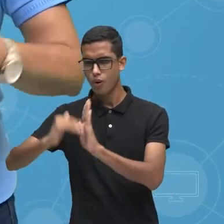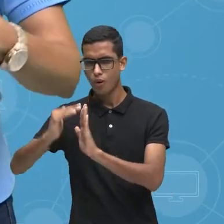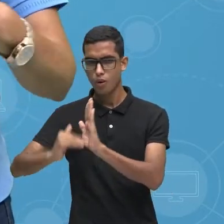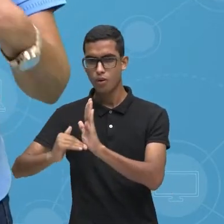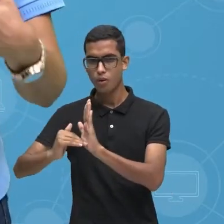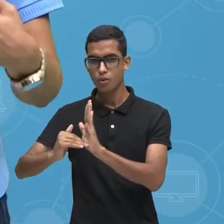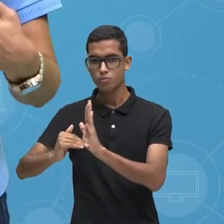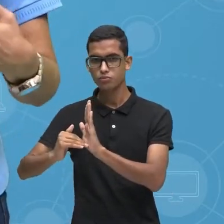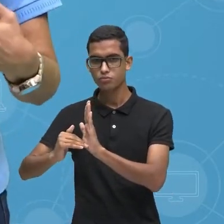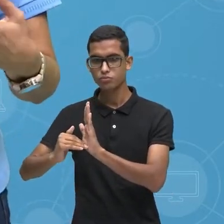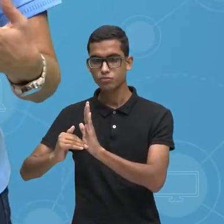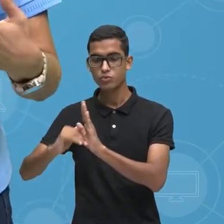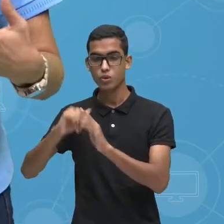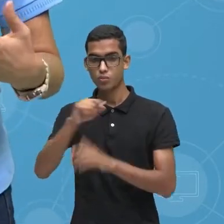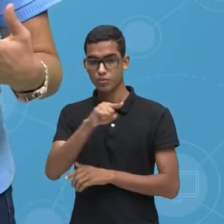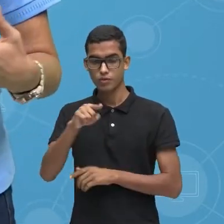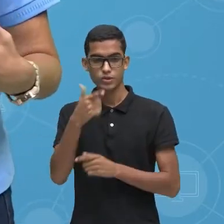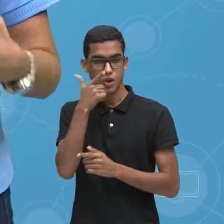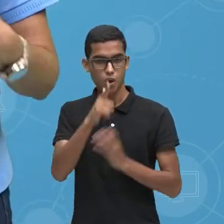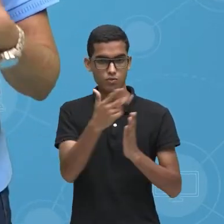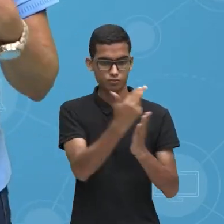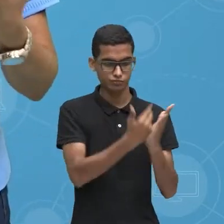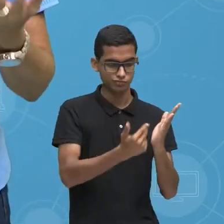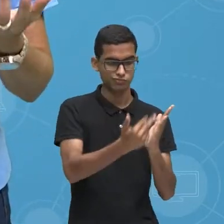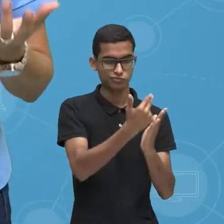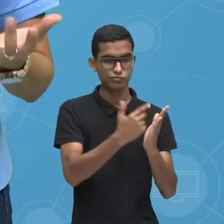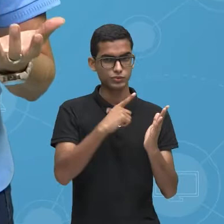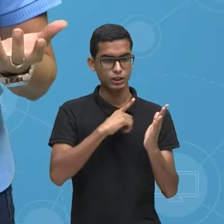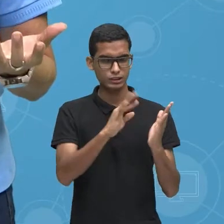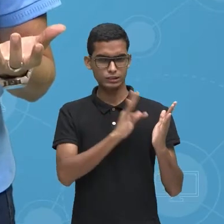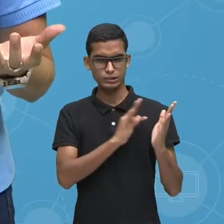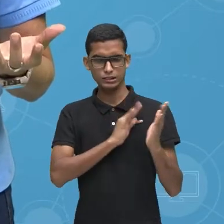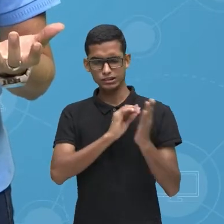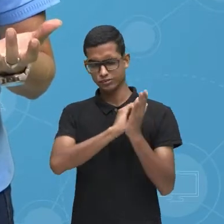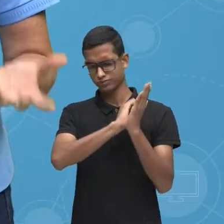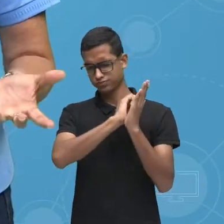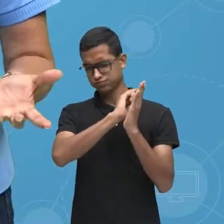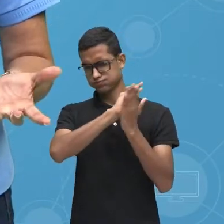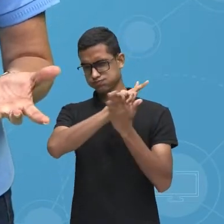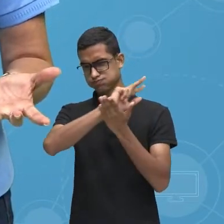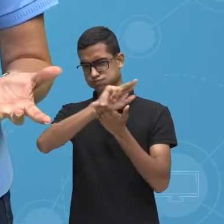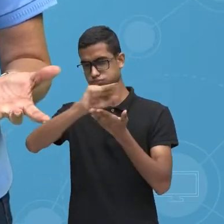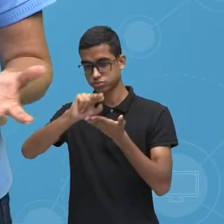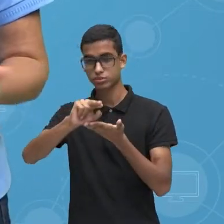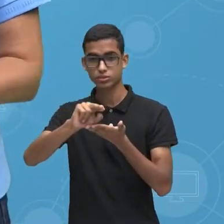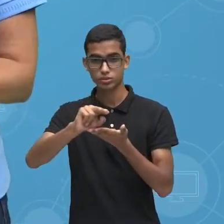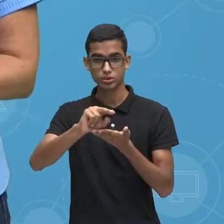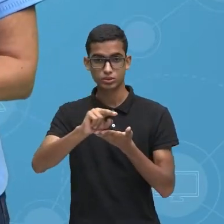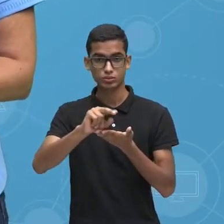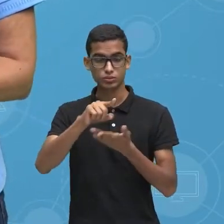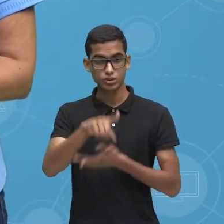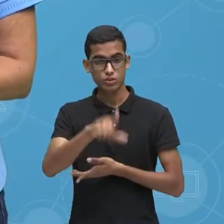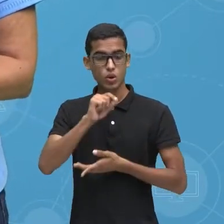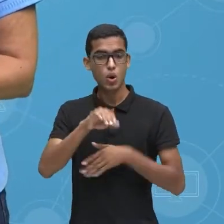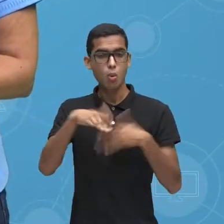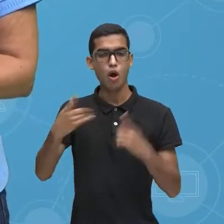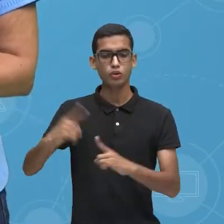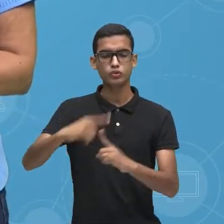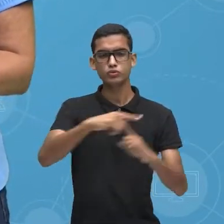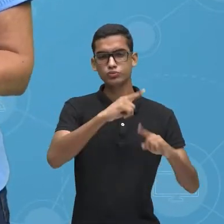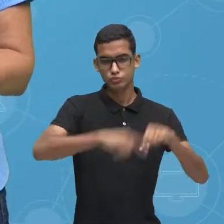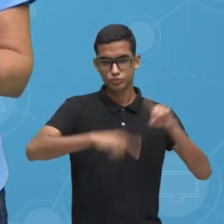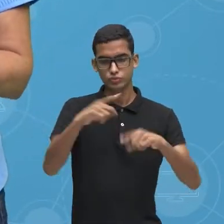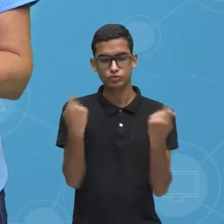Para você fazer um desenho, você vai escolher que tipo de material você vai precisar. Onde você vai